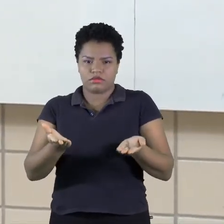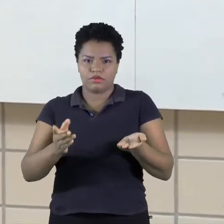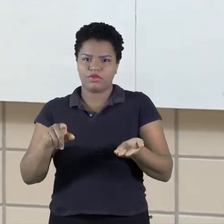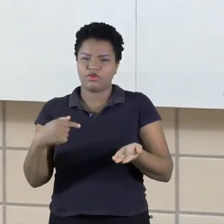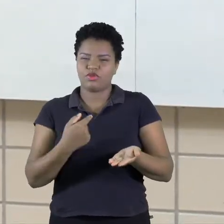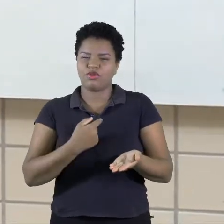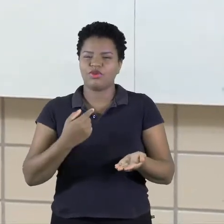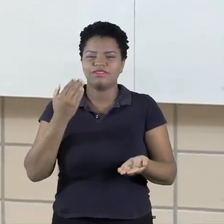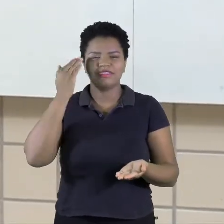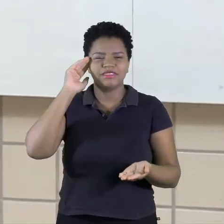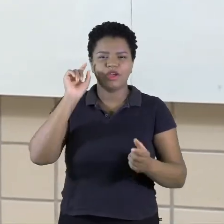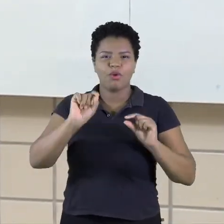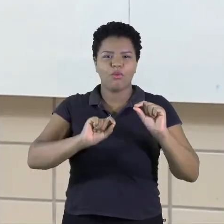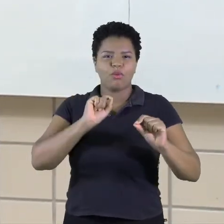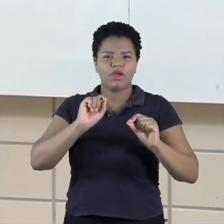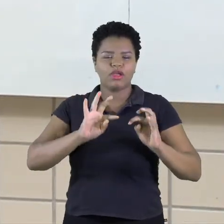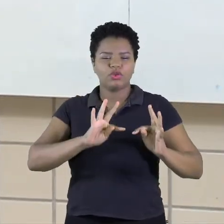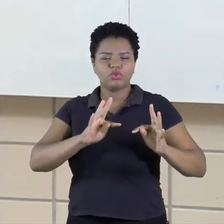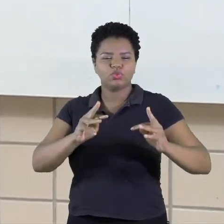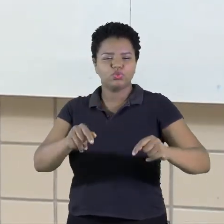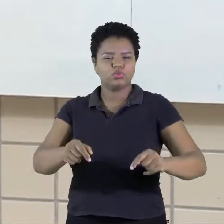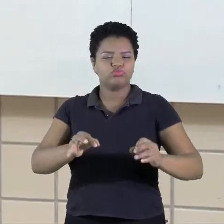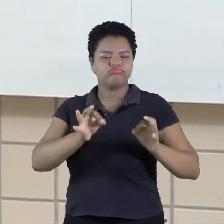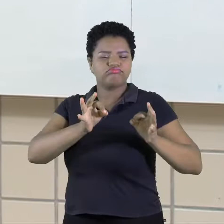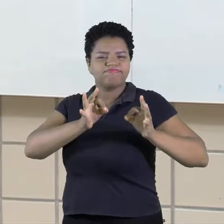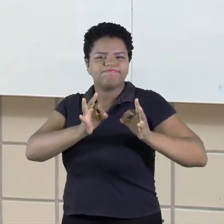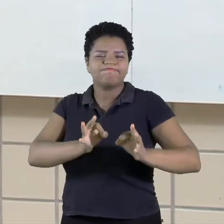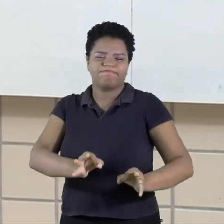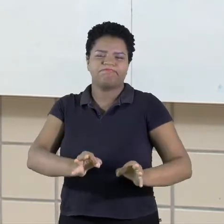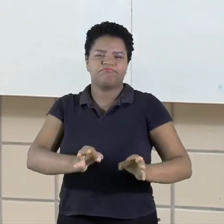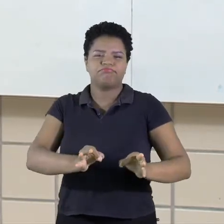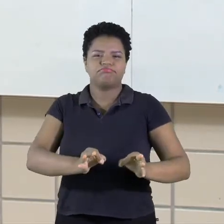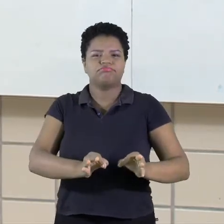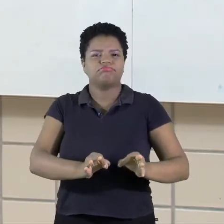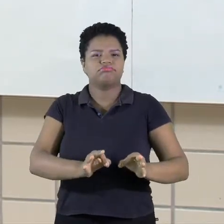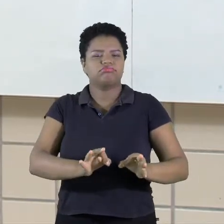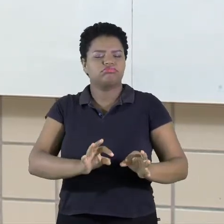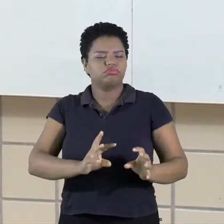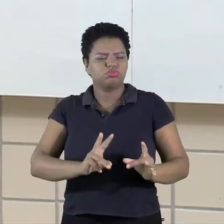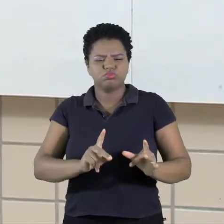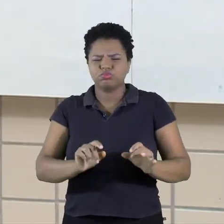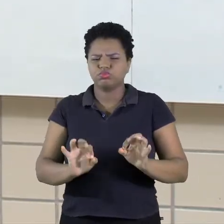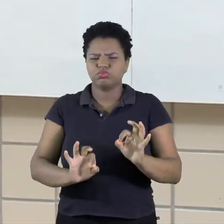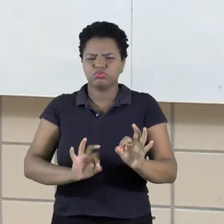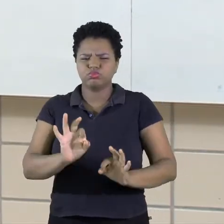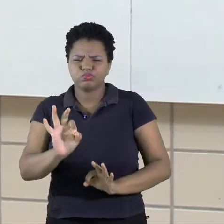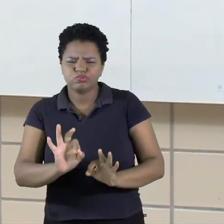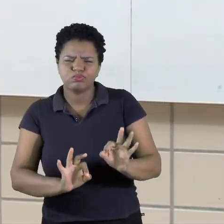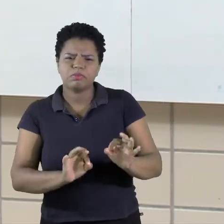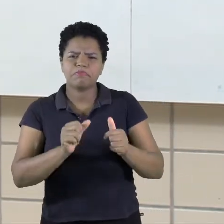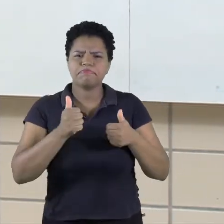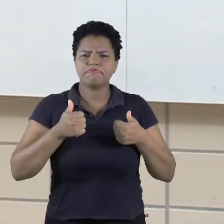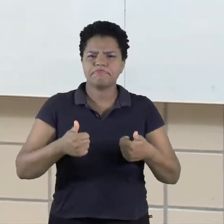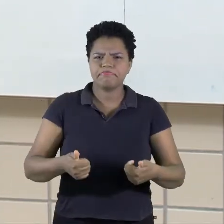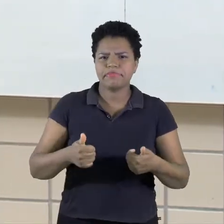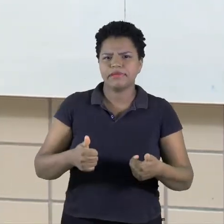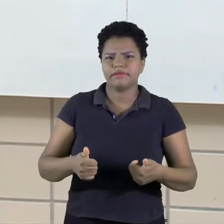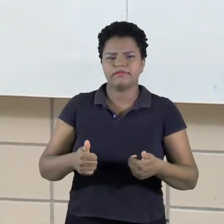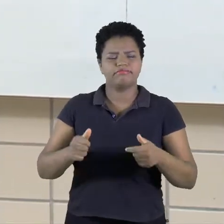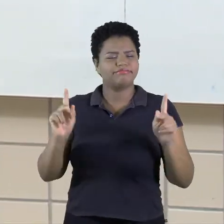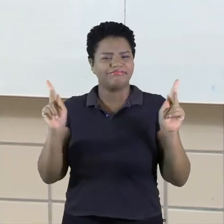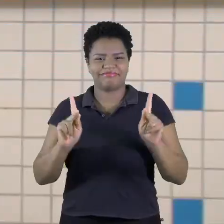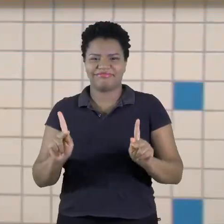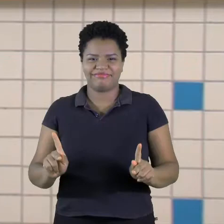Que tudo está em seu devido lugar, né? Que tudo está certinho, que tudo ali, ó, está em paz.